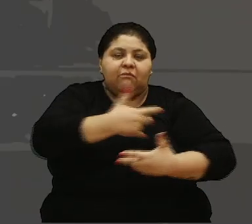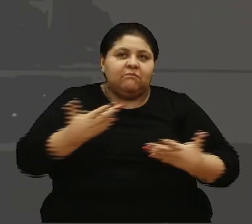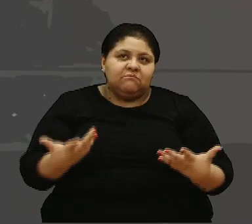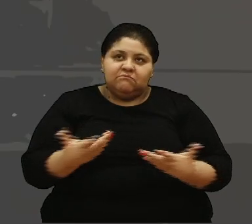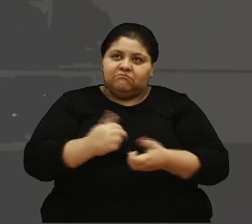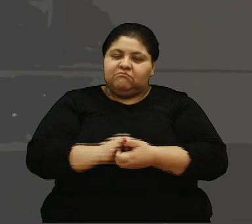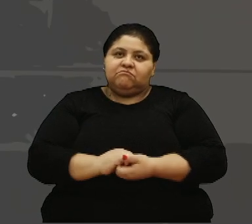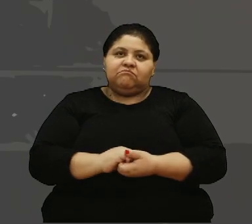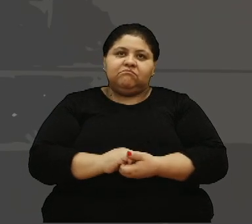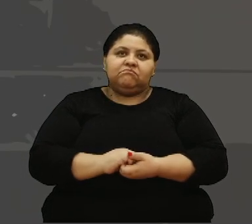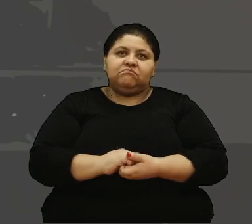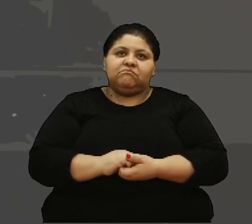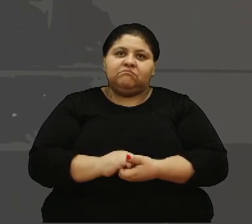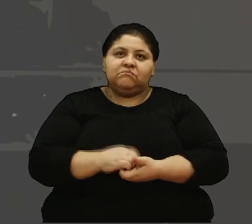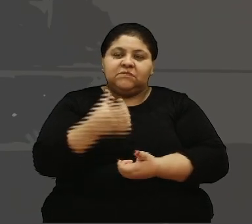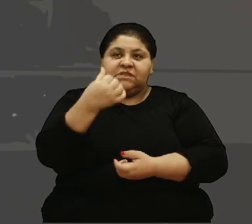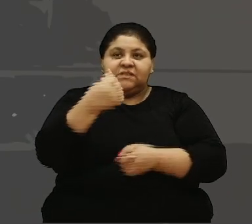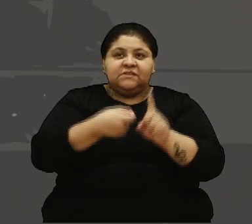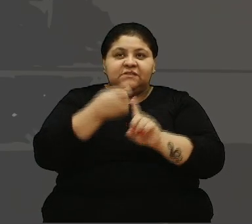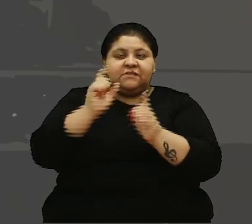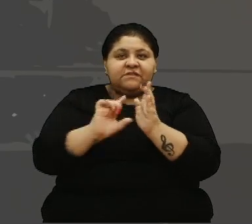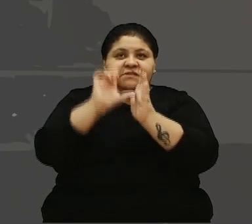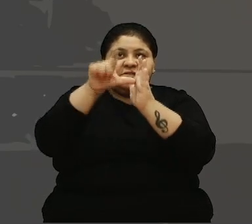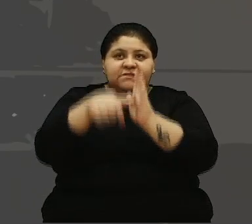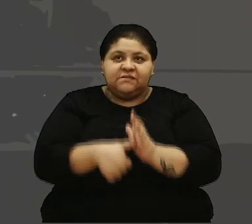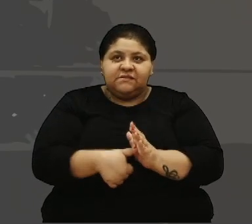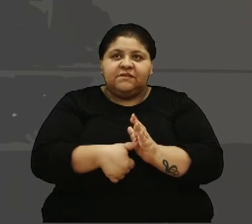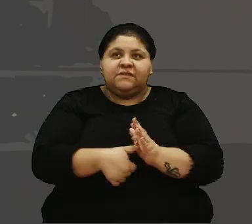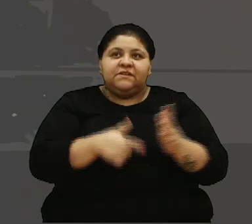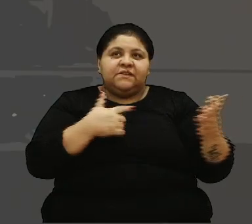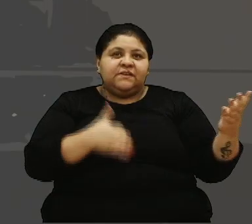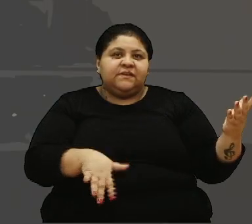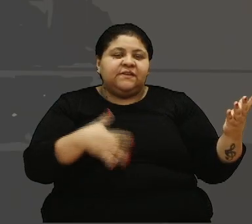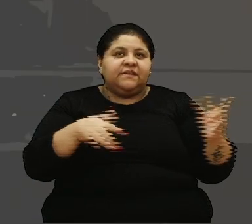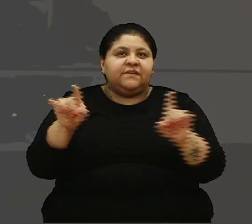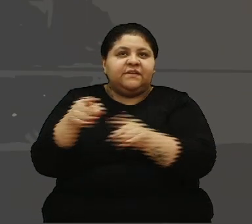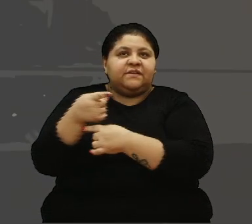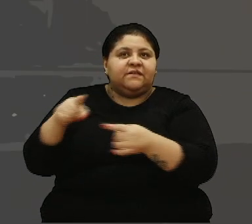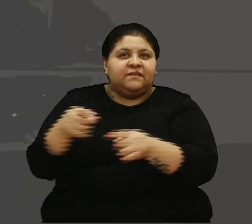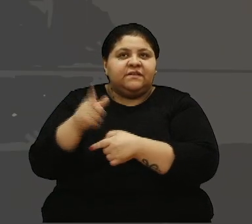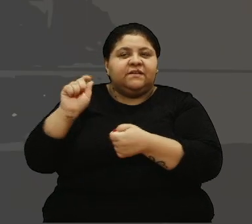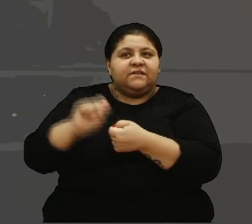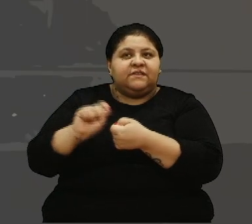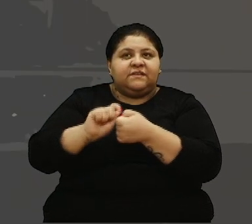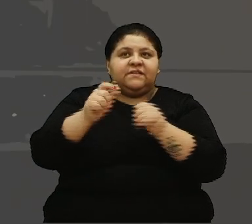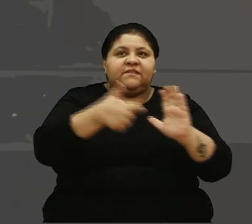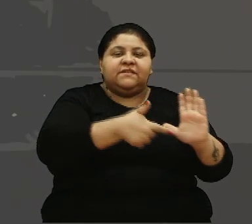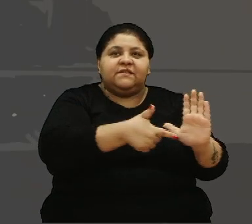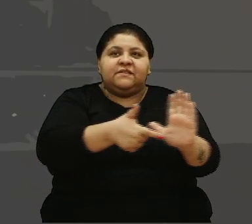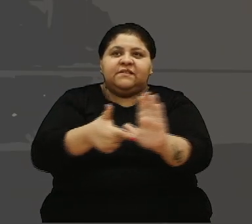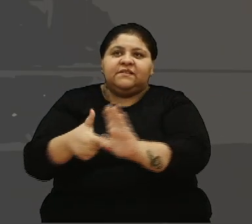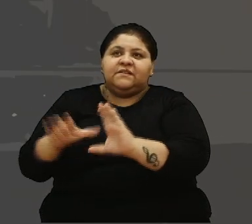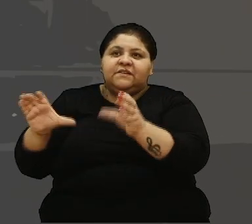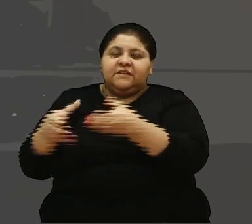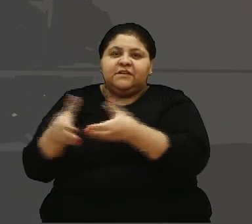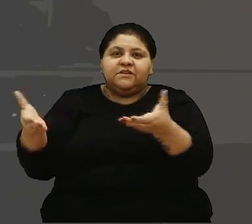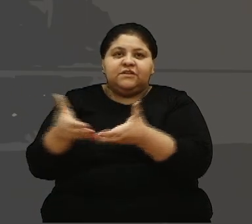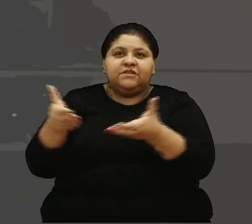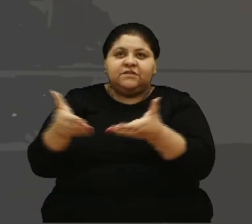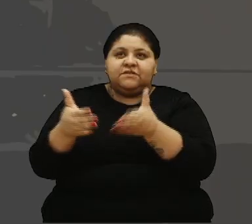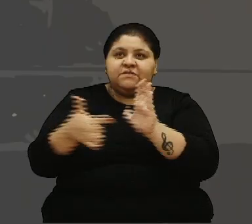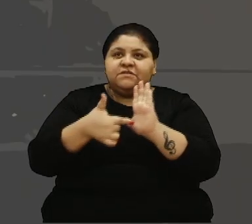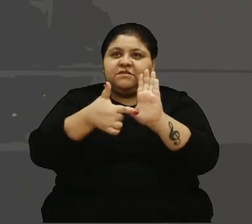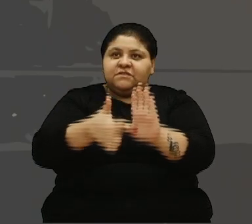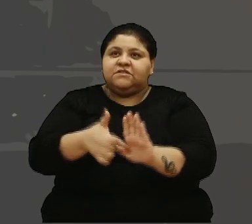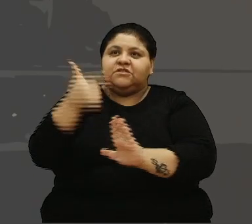aí 6 meses depois estão tocando aí música de orquestra e fazendo apresentações em concerto, como a gente já presenciou